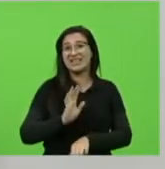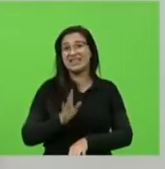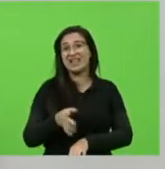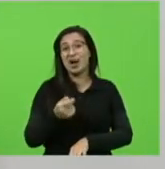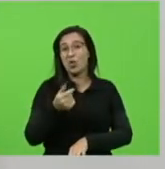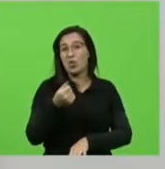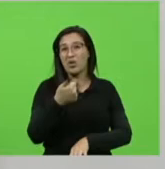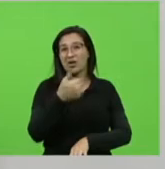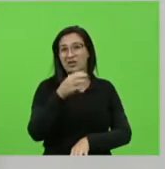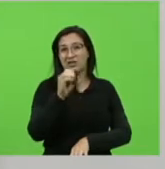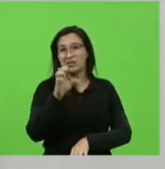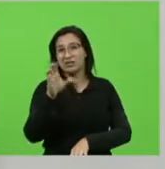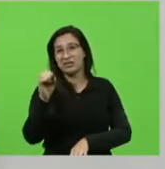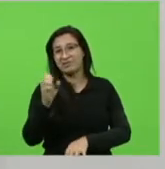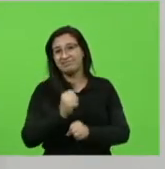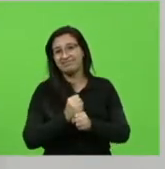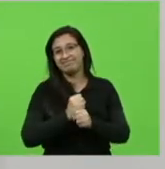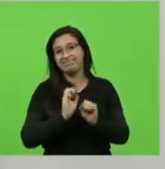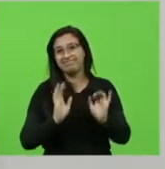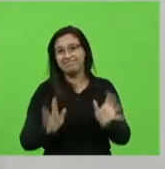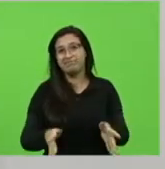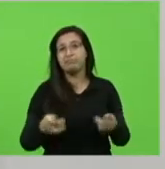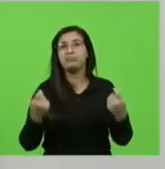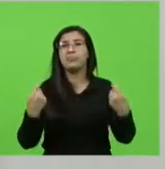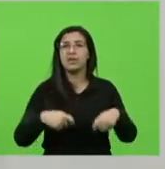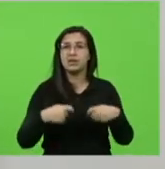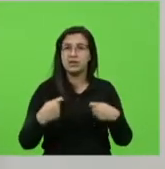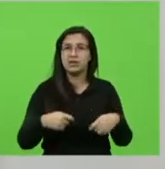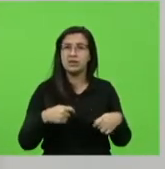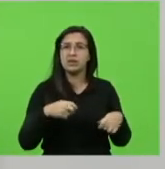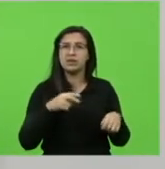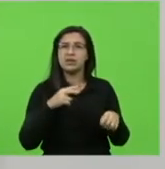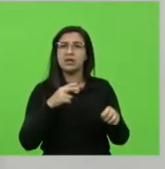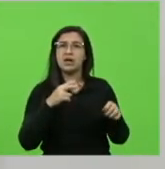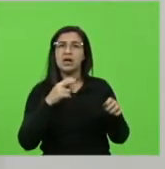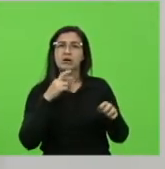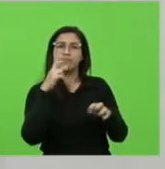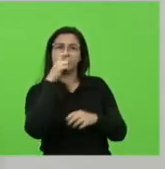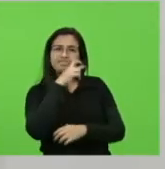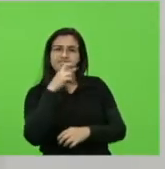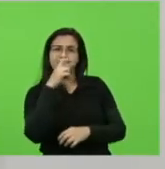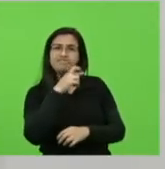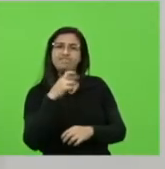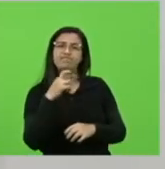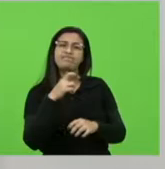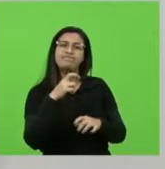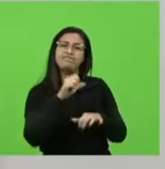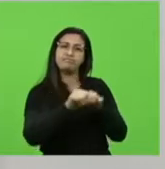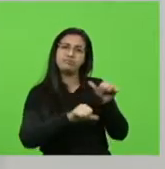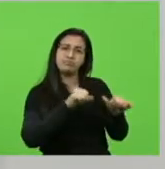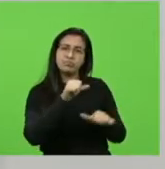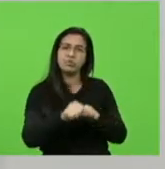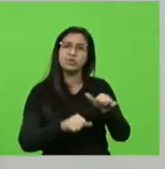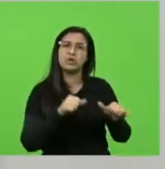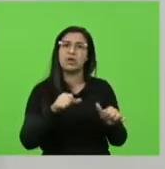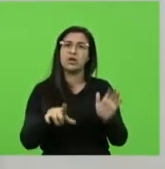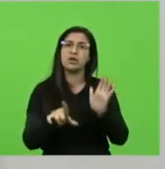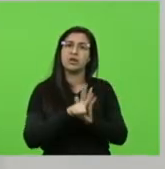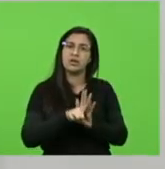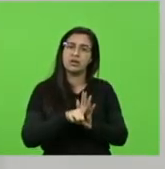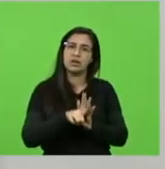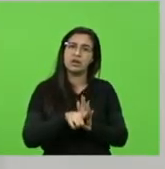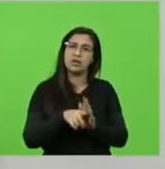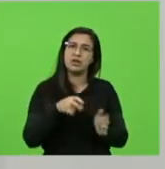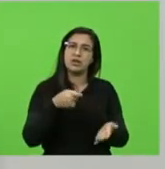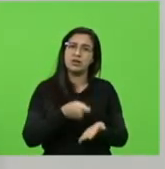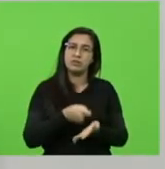anos. Precisamos de uma atualização, de uma revisão e de um endurecimento da legislação criminal no nosso país. Coloca